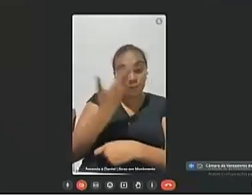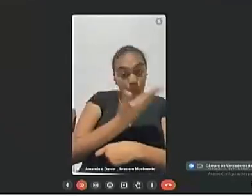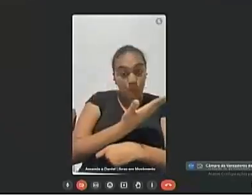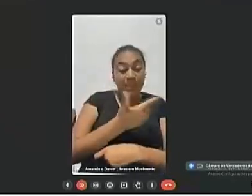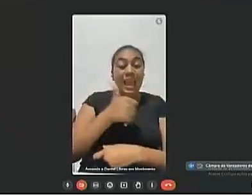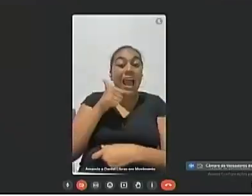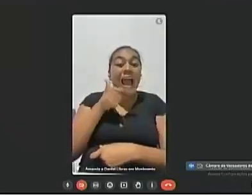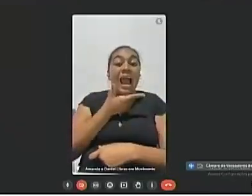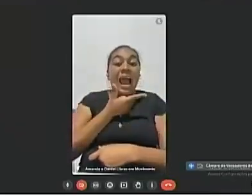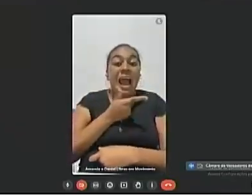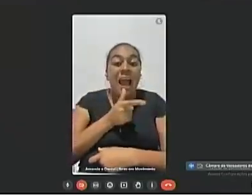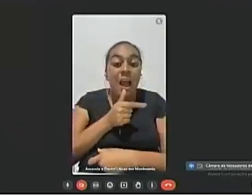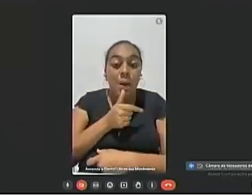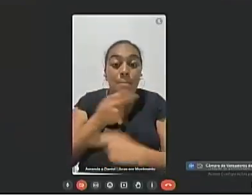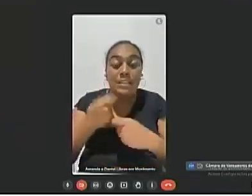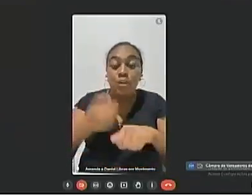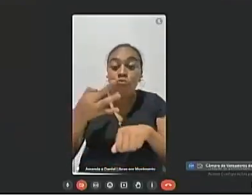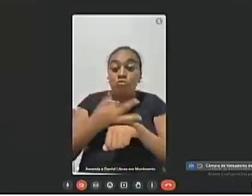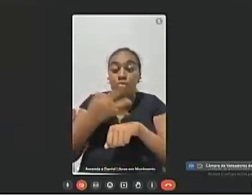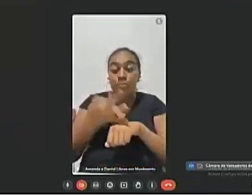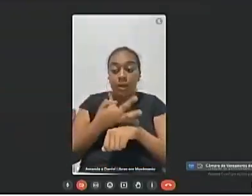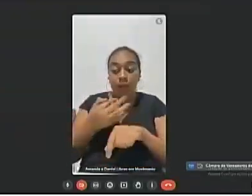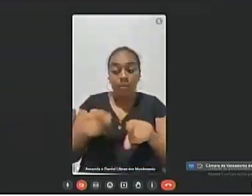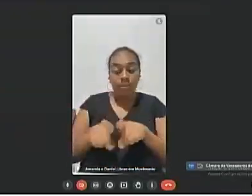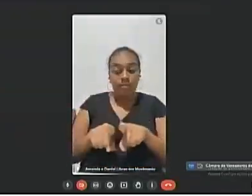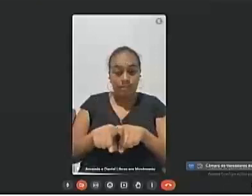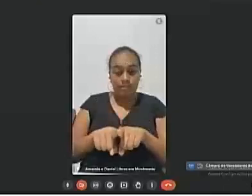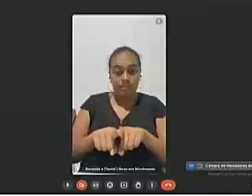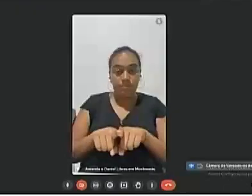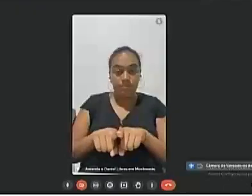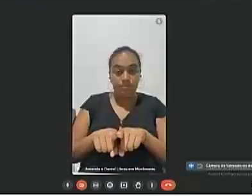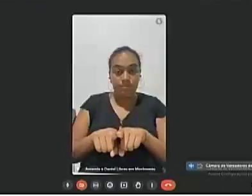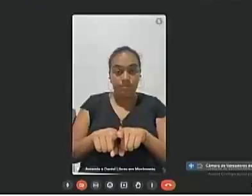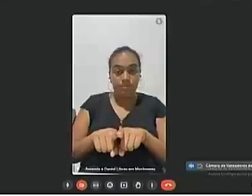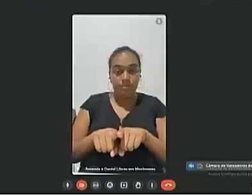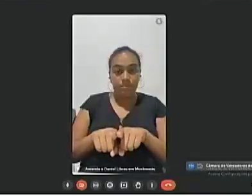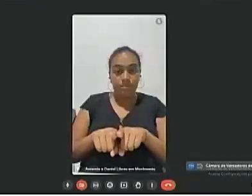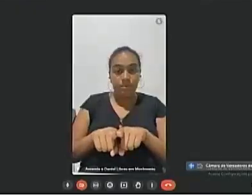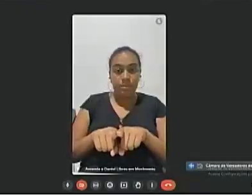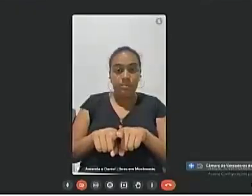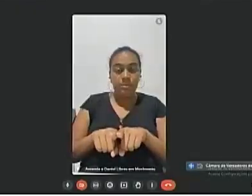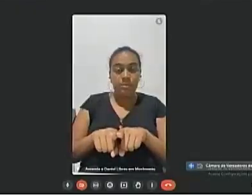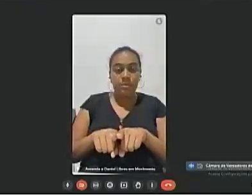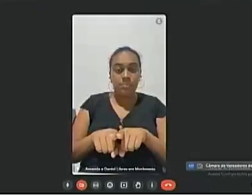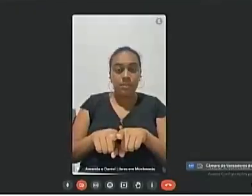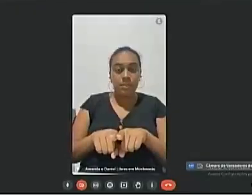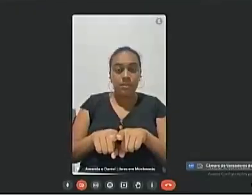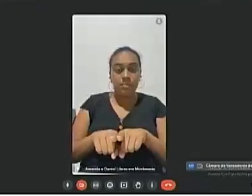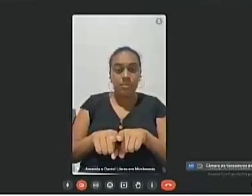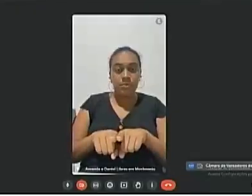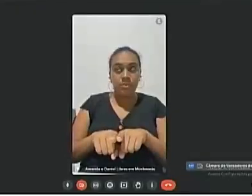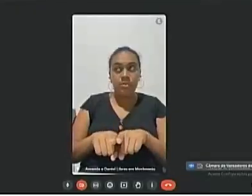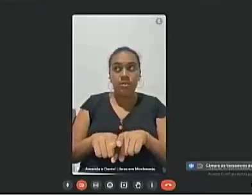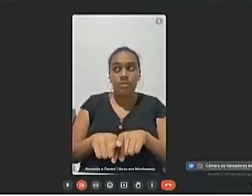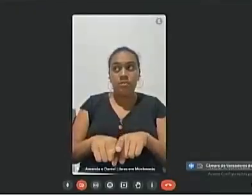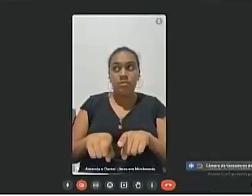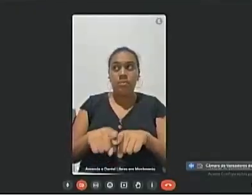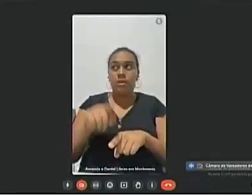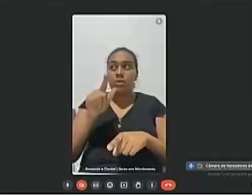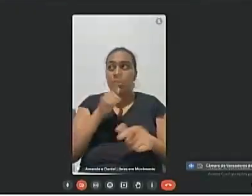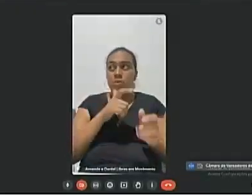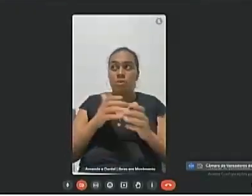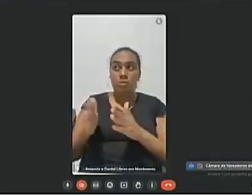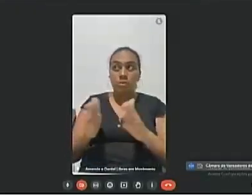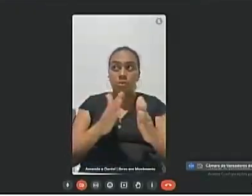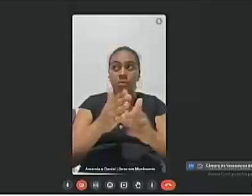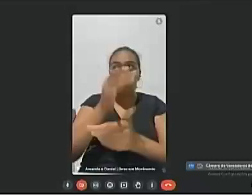na cota 741 ainda. E aqui o último projeto, desvio do rio. Para